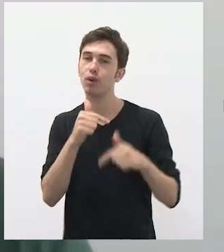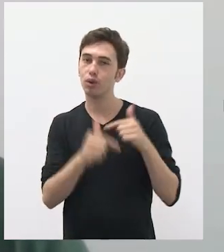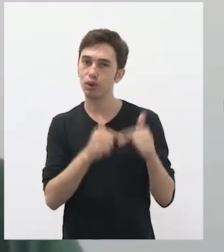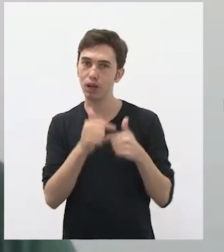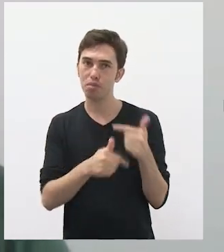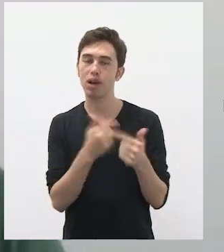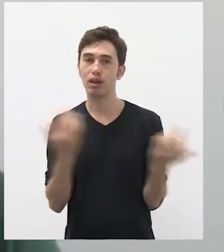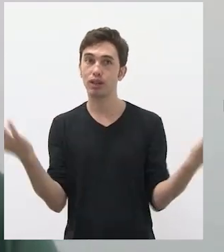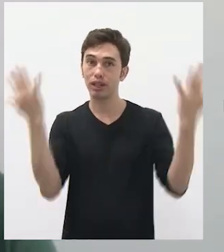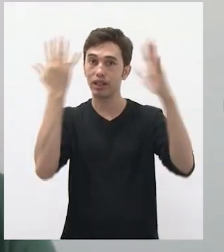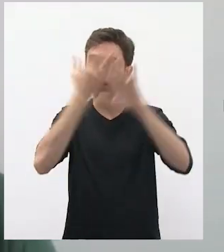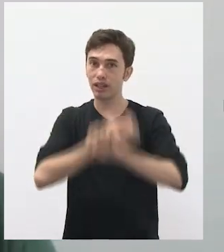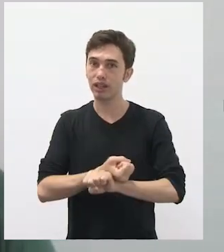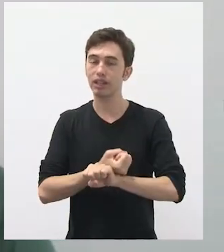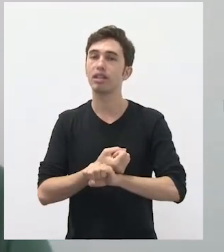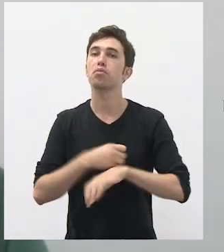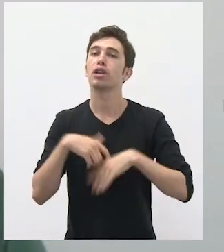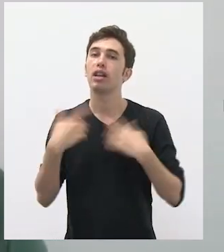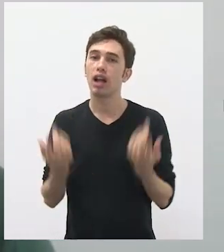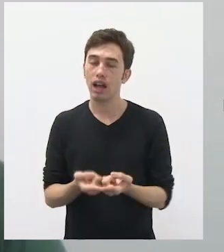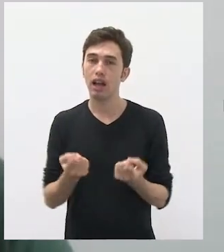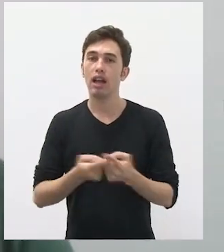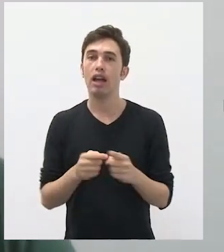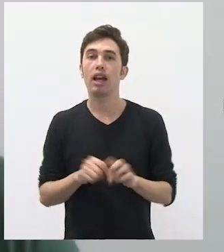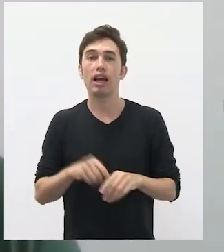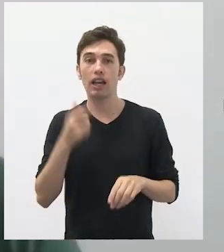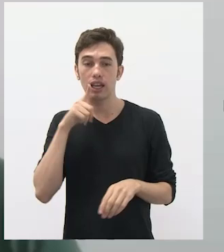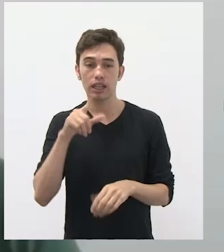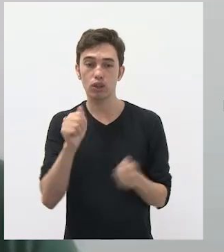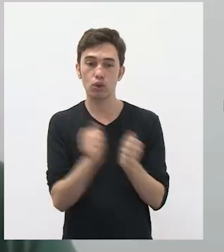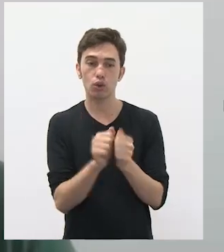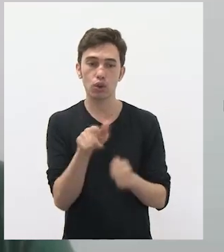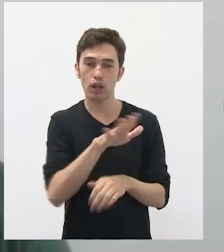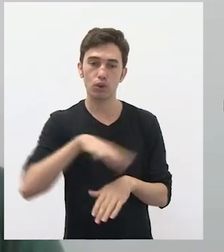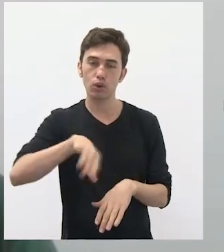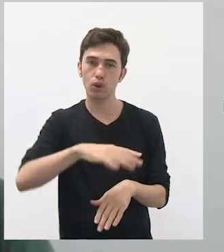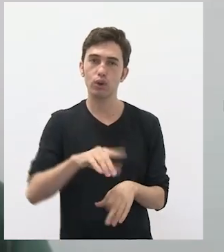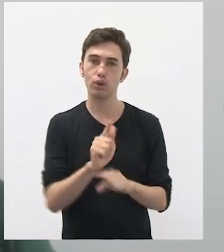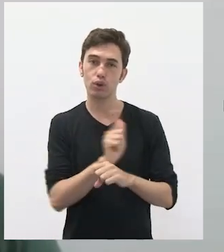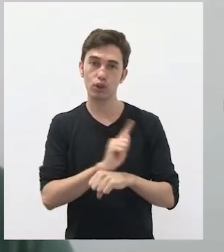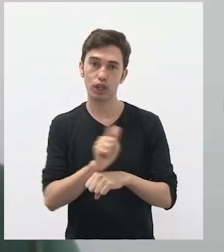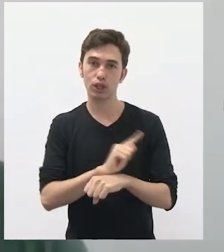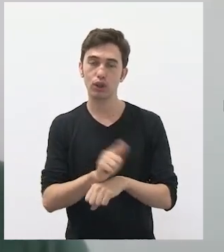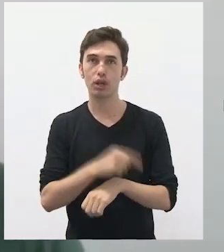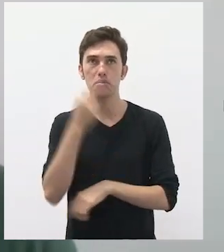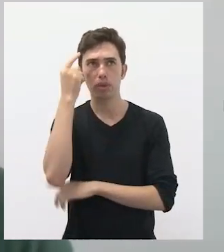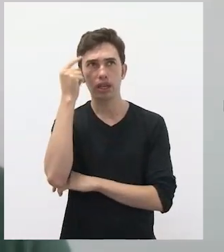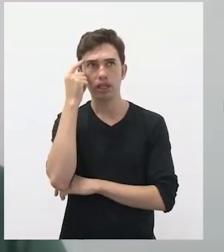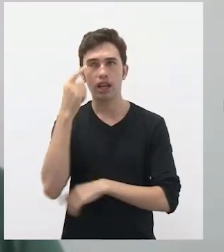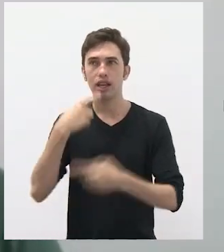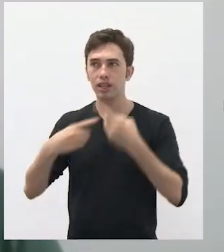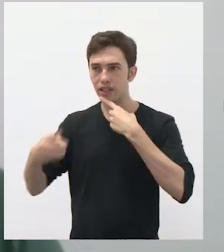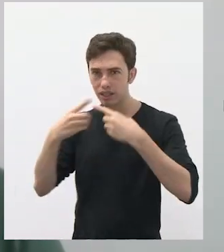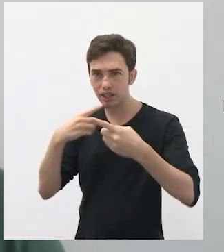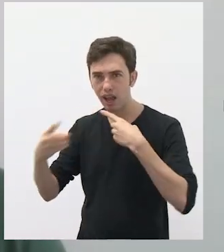interdisciplinar, transdisciplinar, entre gestores. Então, pensar esse